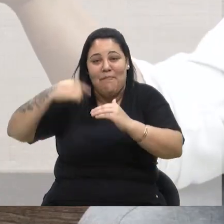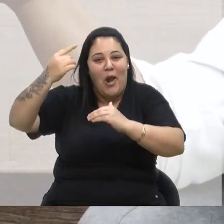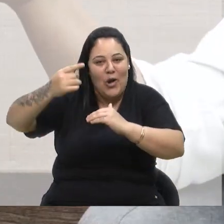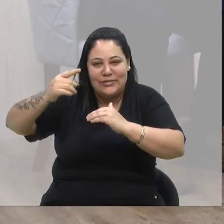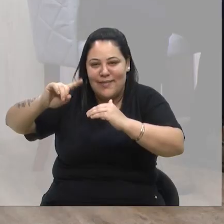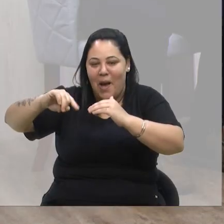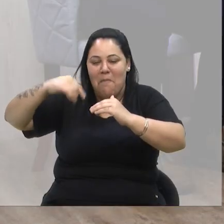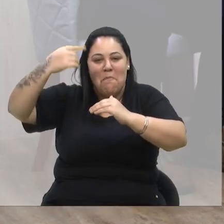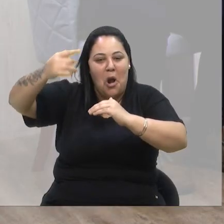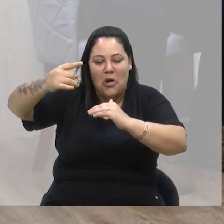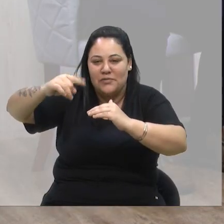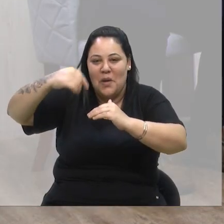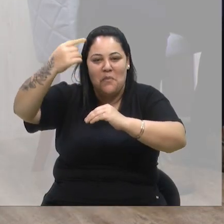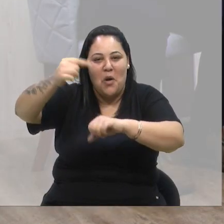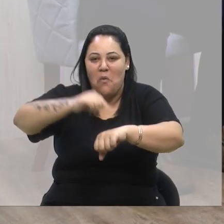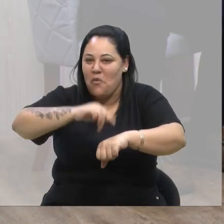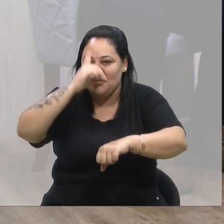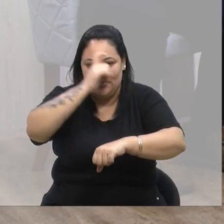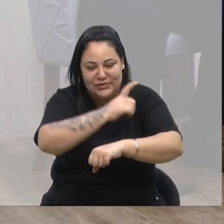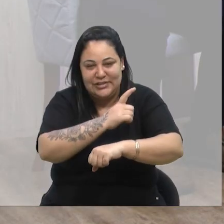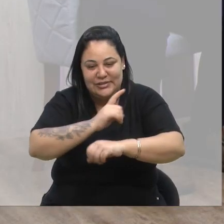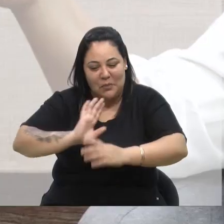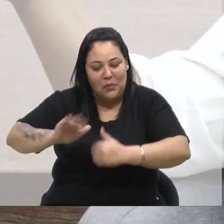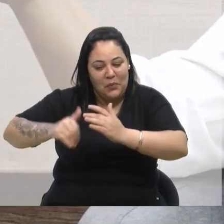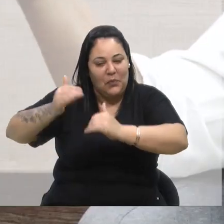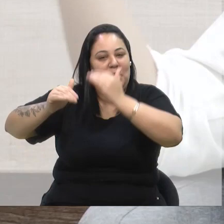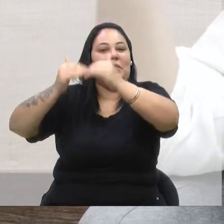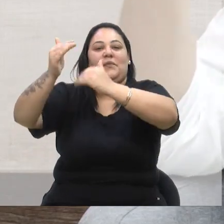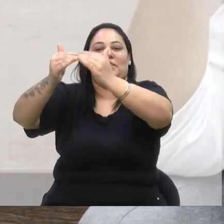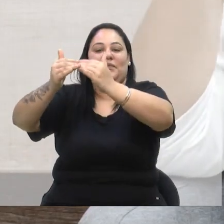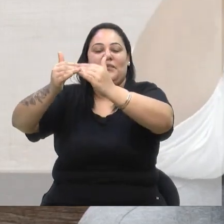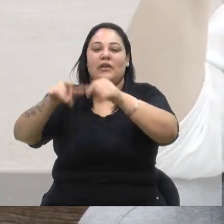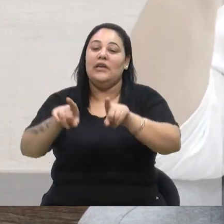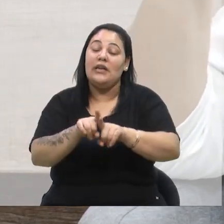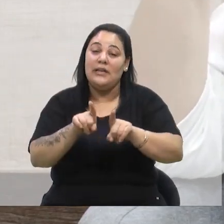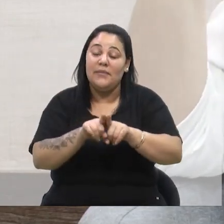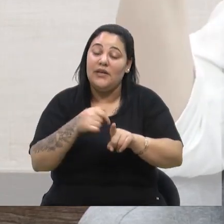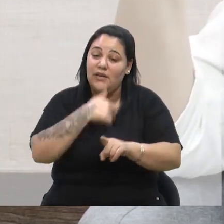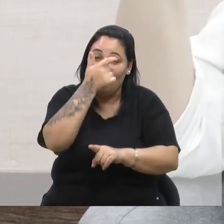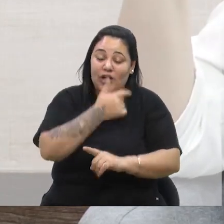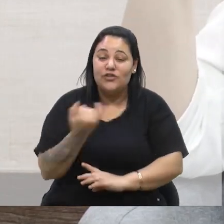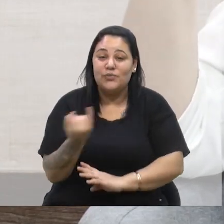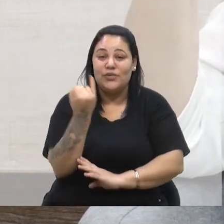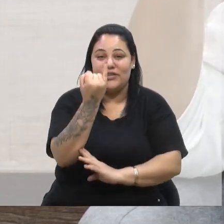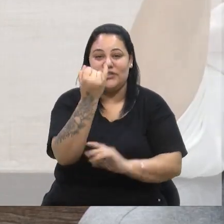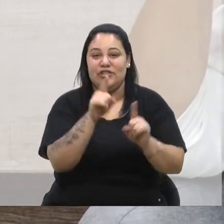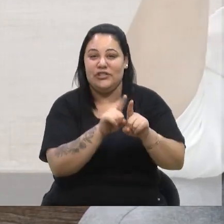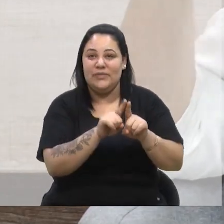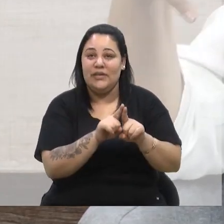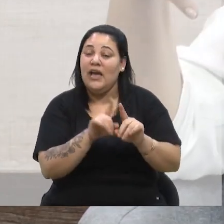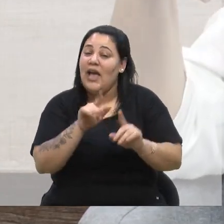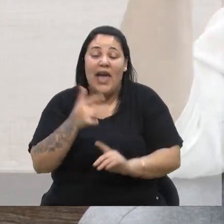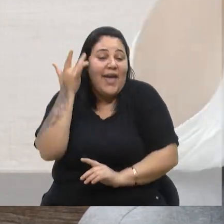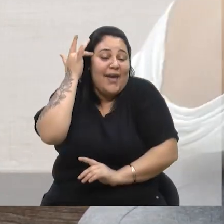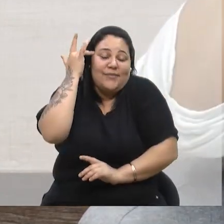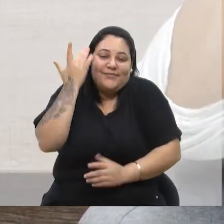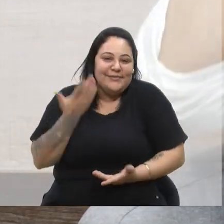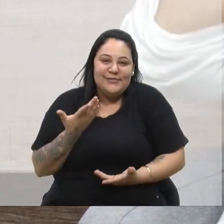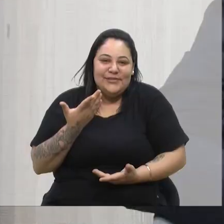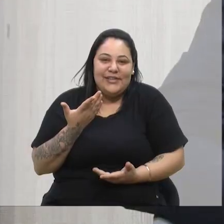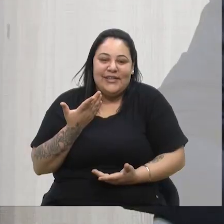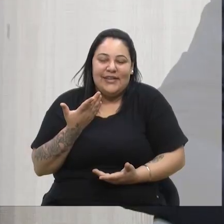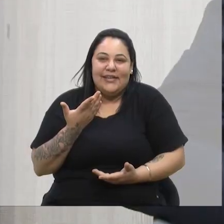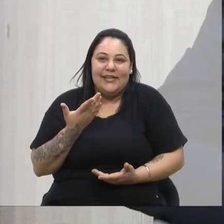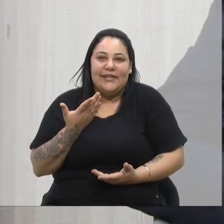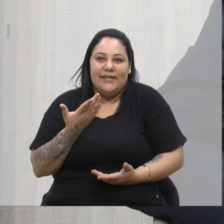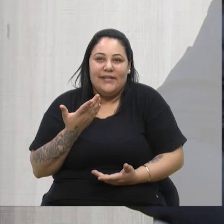crise, né? Claro. Então, e isso assim, sucessivamente. E uma coisa também, assim, que eu acho que é bem importante colocar... É um